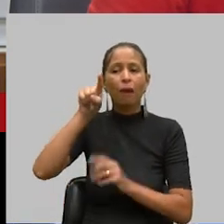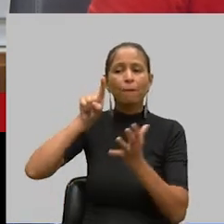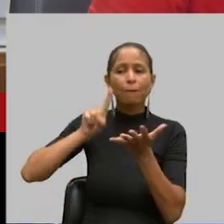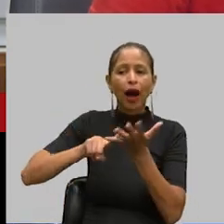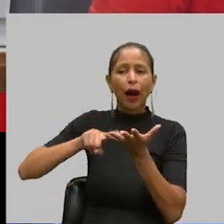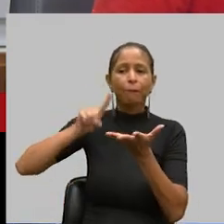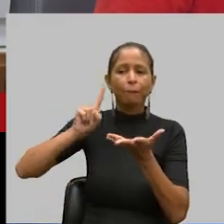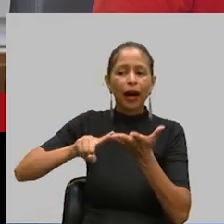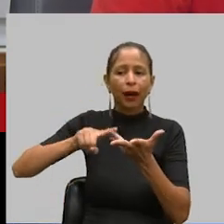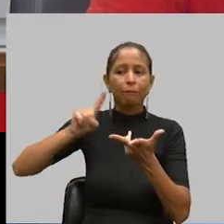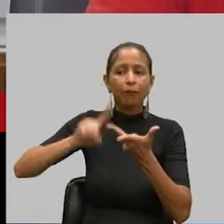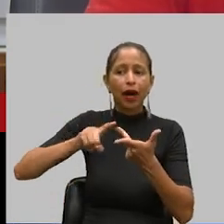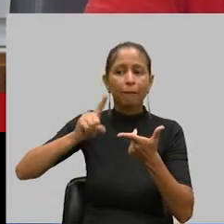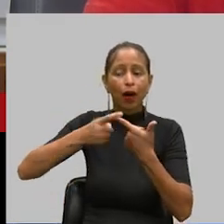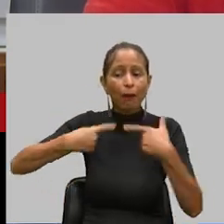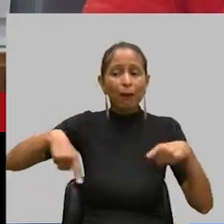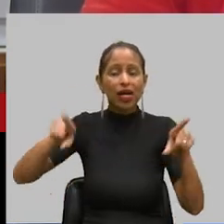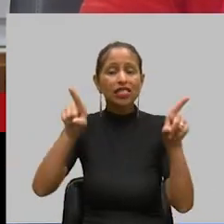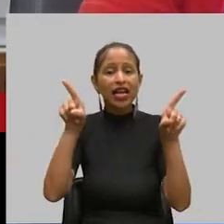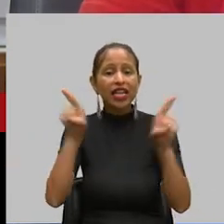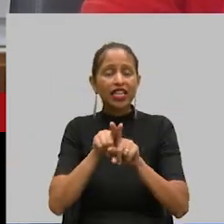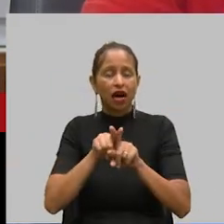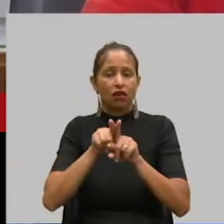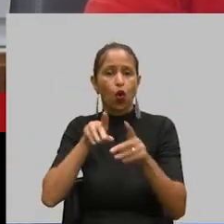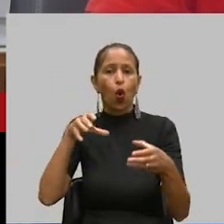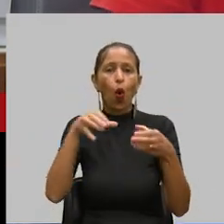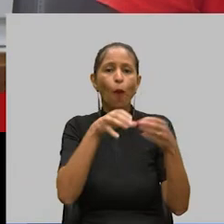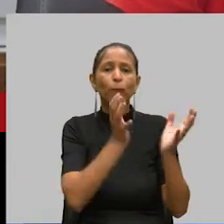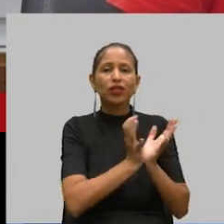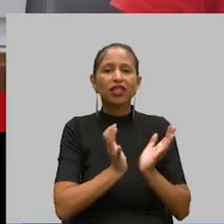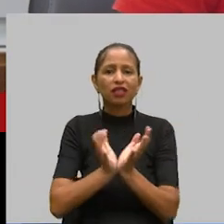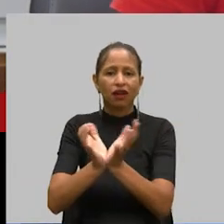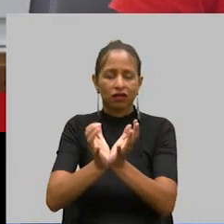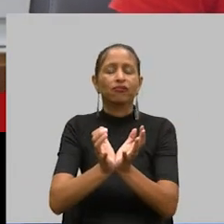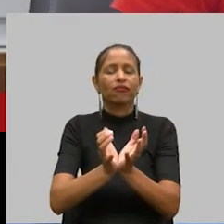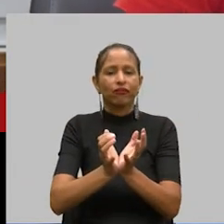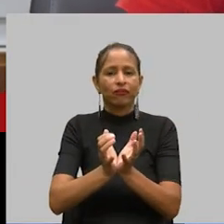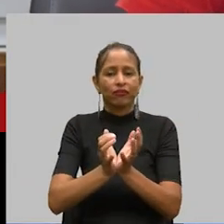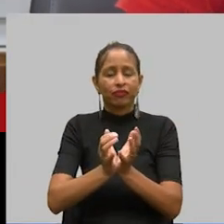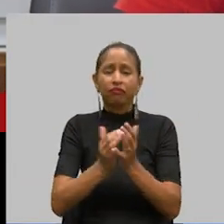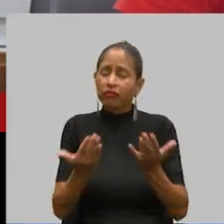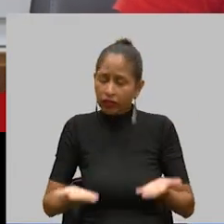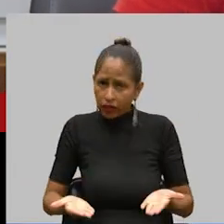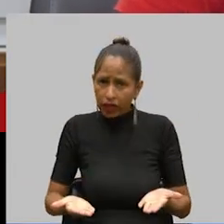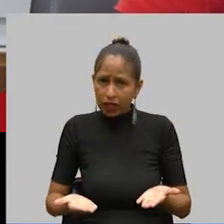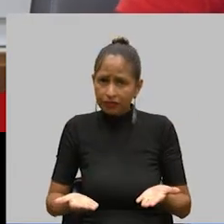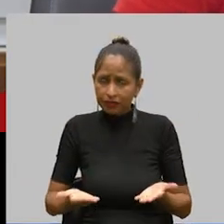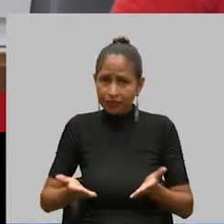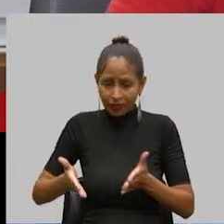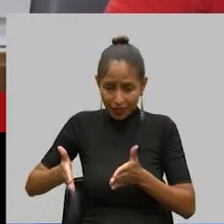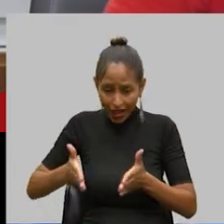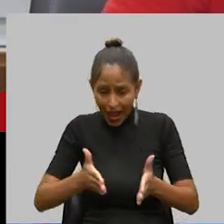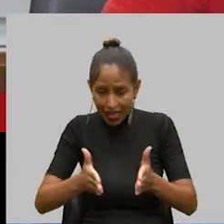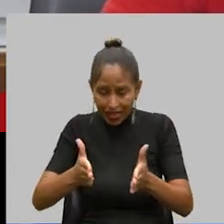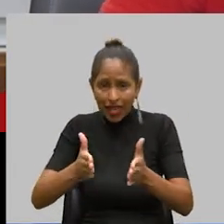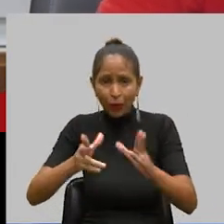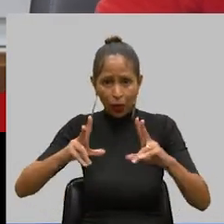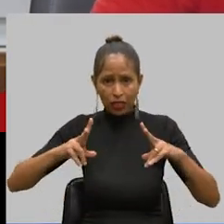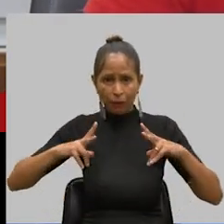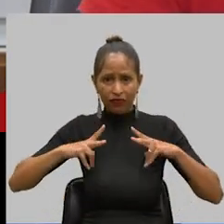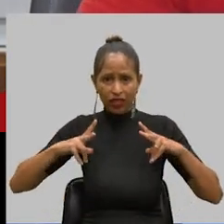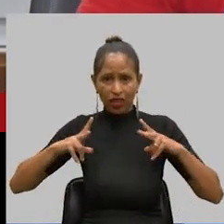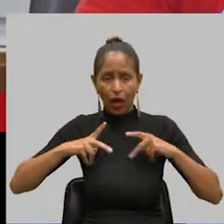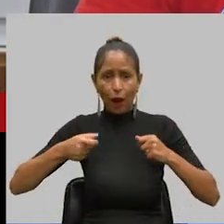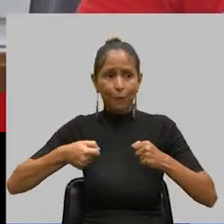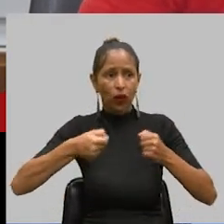precisa-se ter uma parceria público Comunitária afinal de contas a estrada pode ser privatizada pode ser entregue